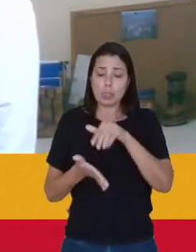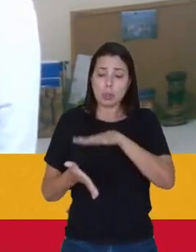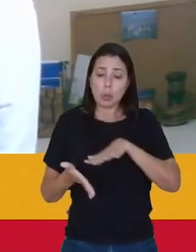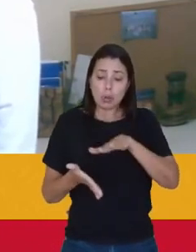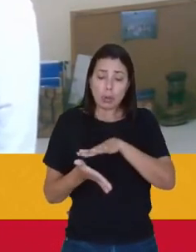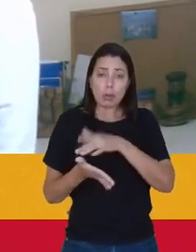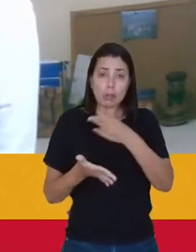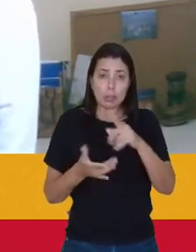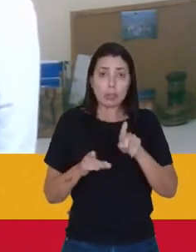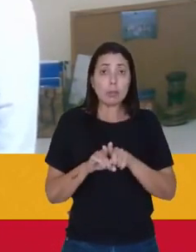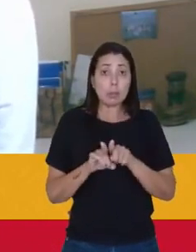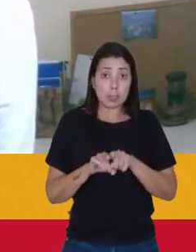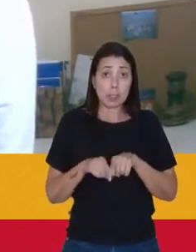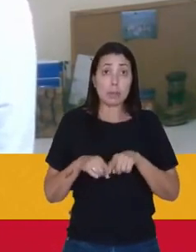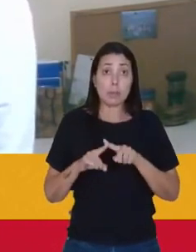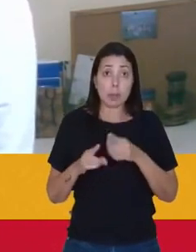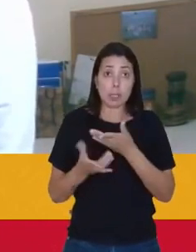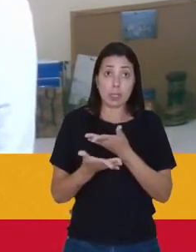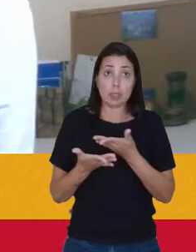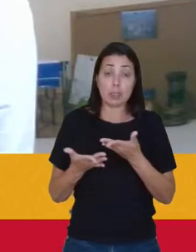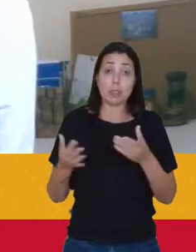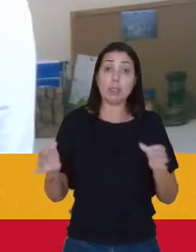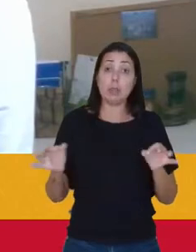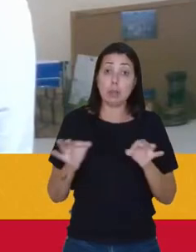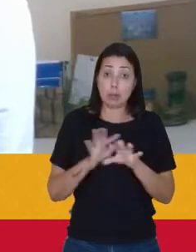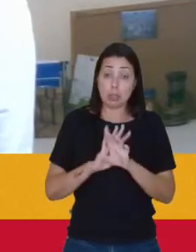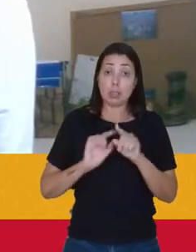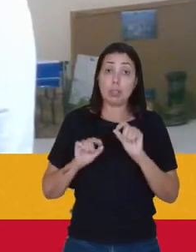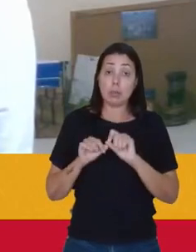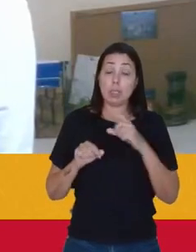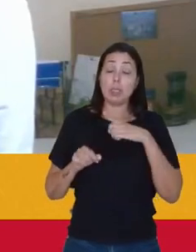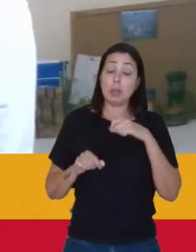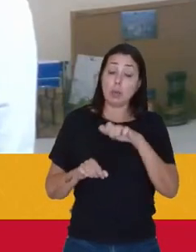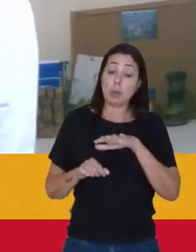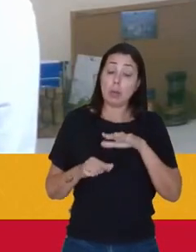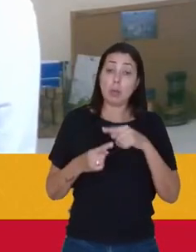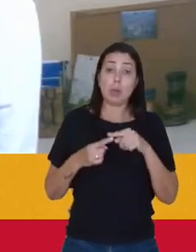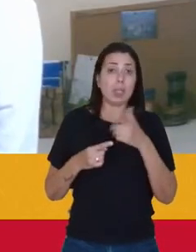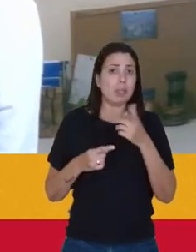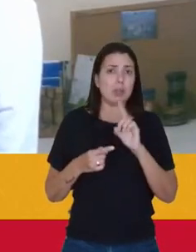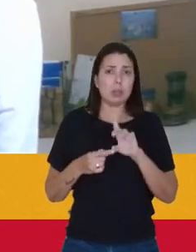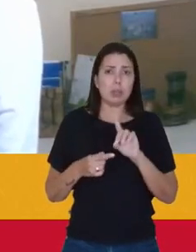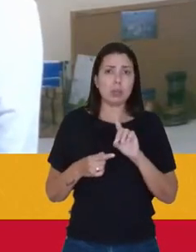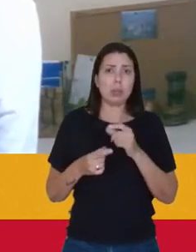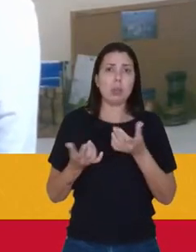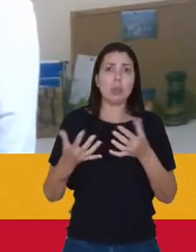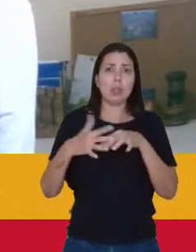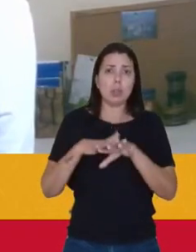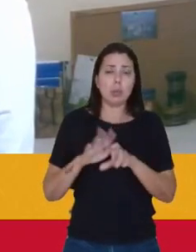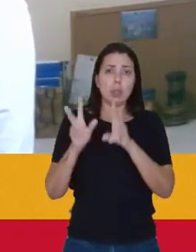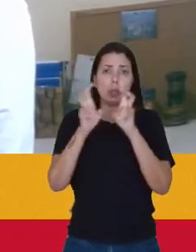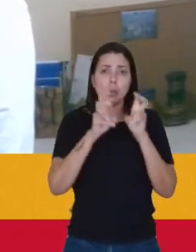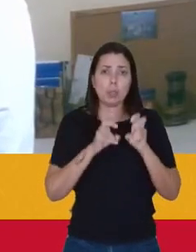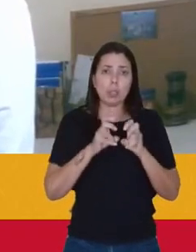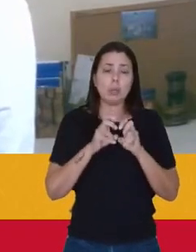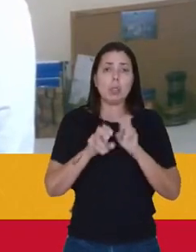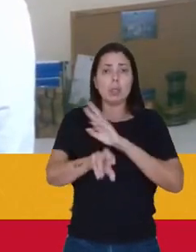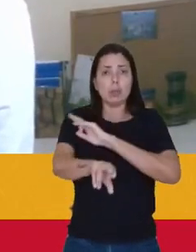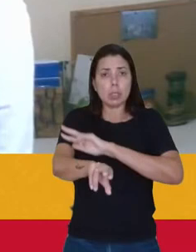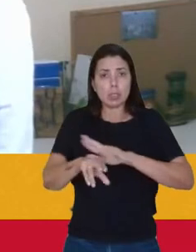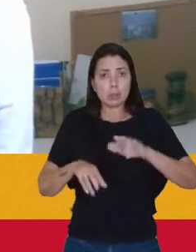território e com o território. Esse deslocamento ainda é um deslocamento incipiente, porque ele implica não só em inserir a temática do racismo